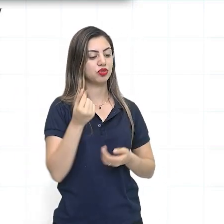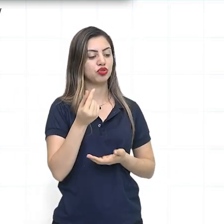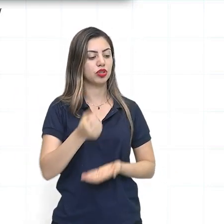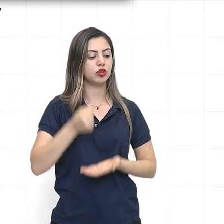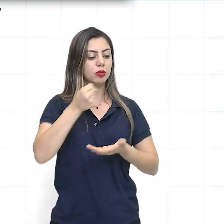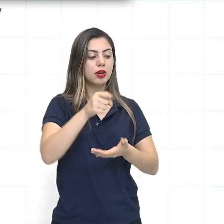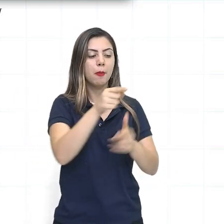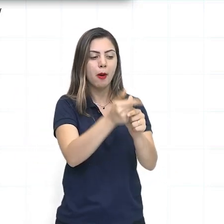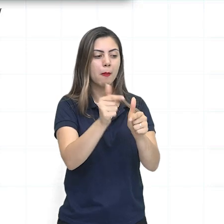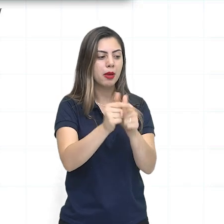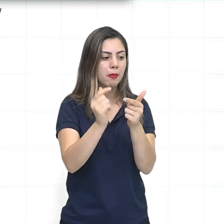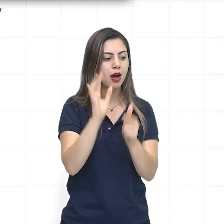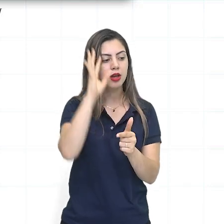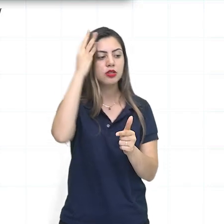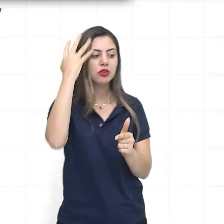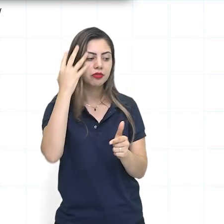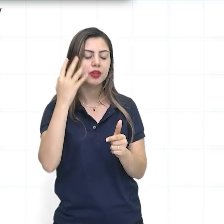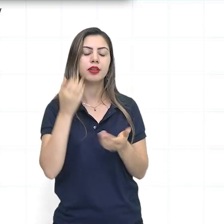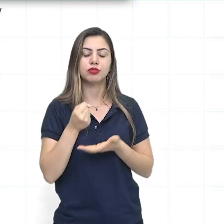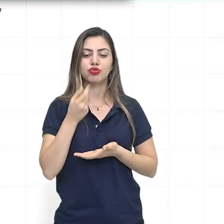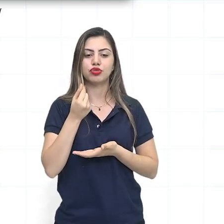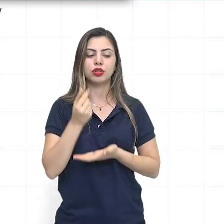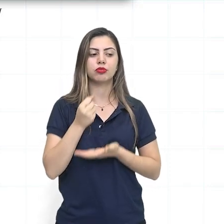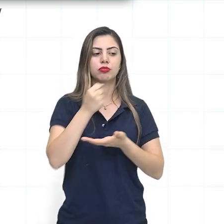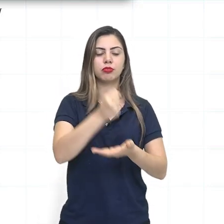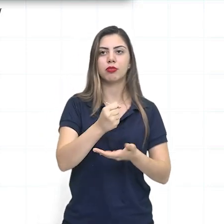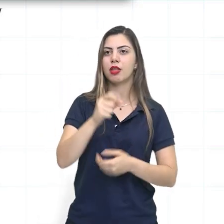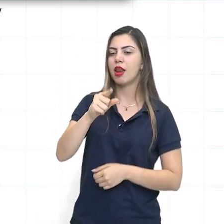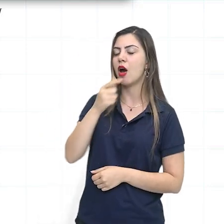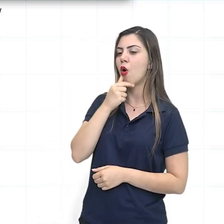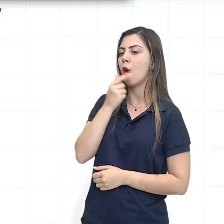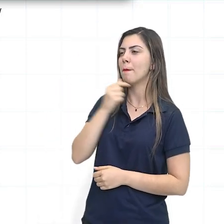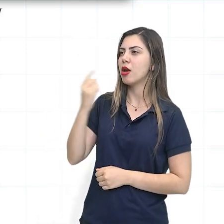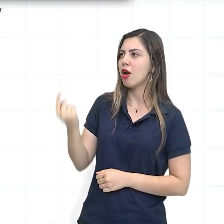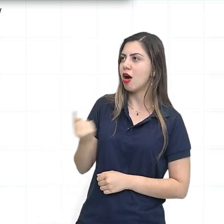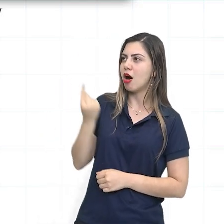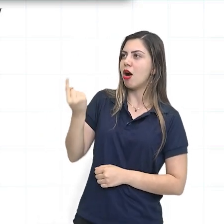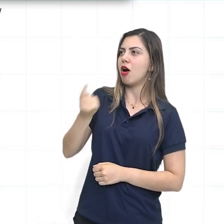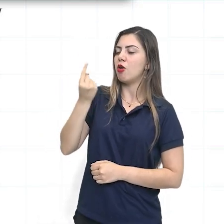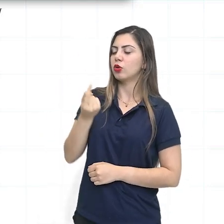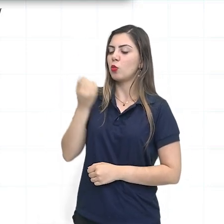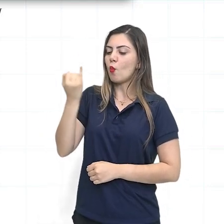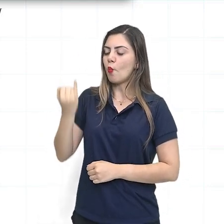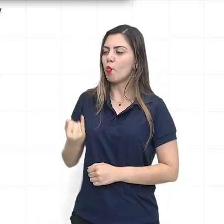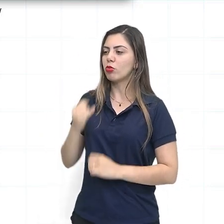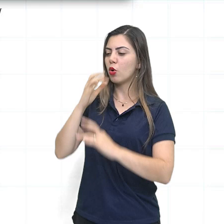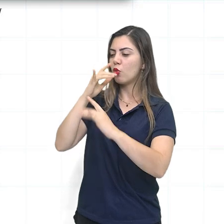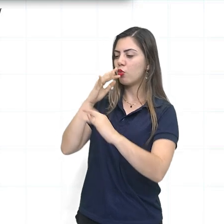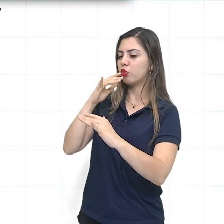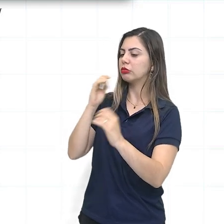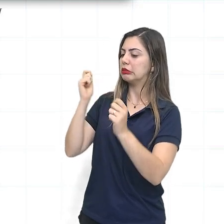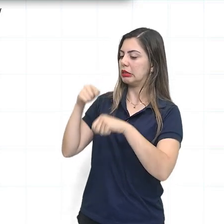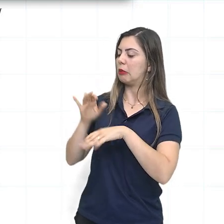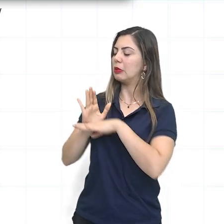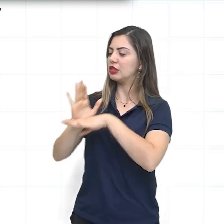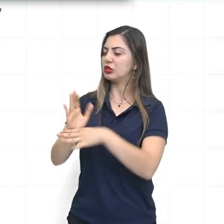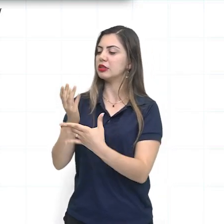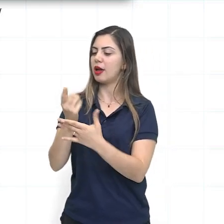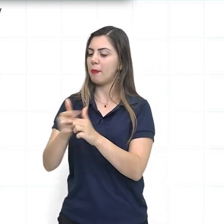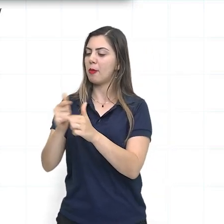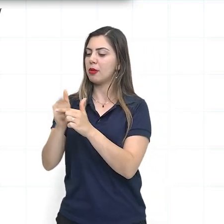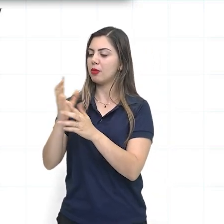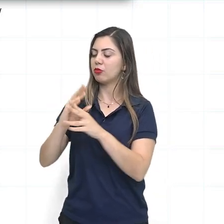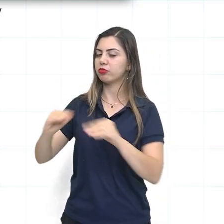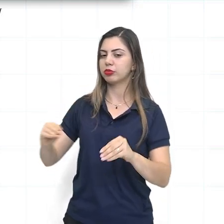do problema. Um flautista alto e magro apareceu, prometendo livrar a cidade dos ratos. Com